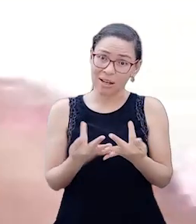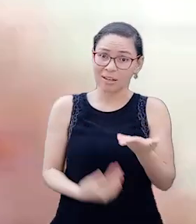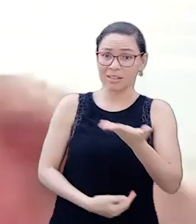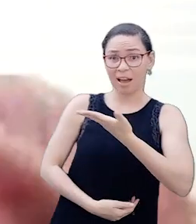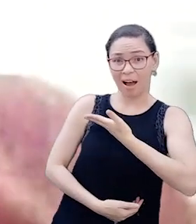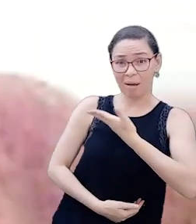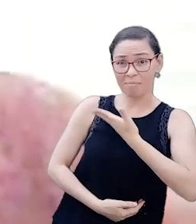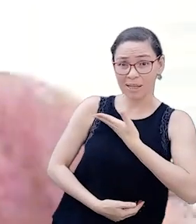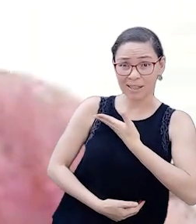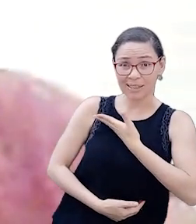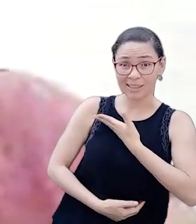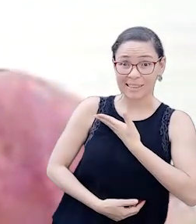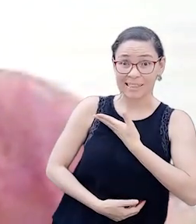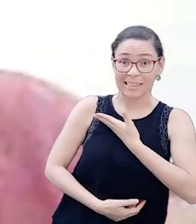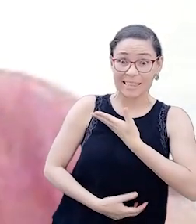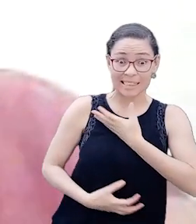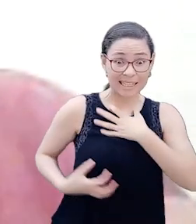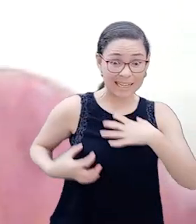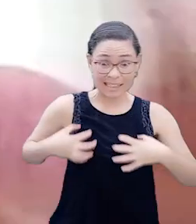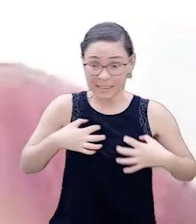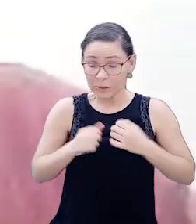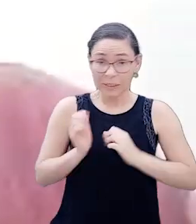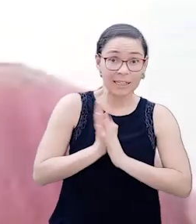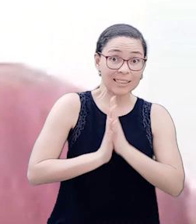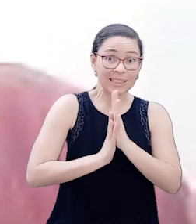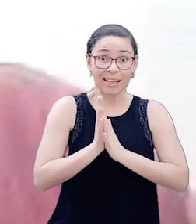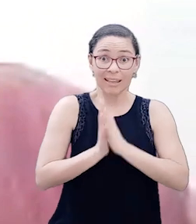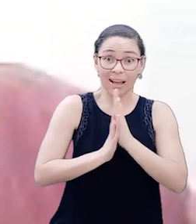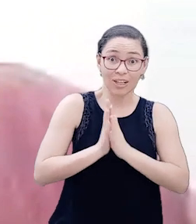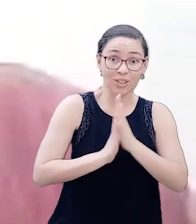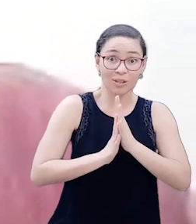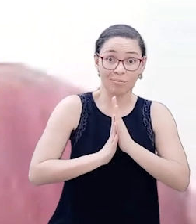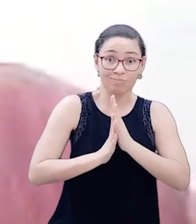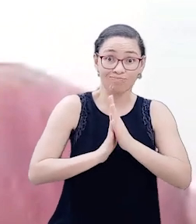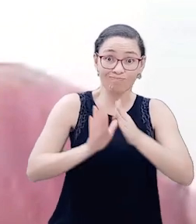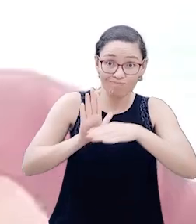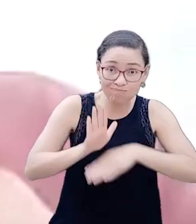incertezas, ansiedades em relação a tudo isso. Volta da pandemia,